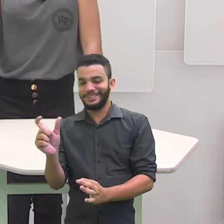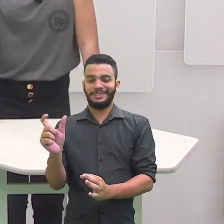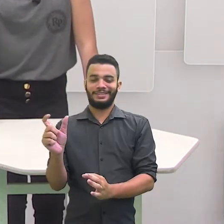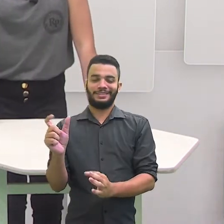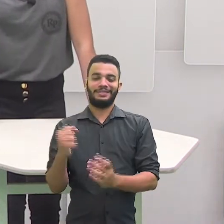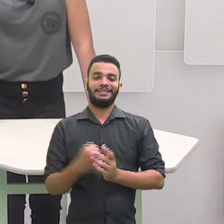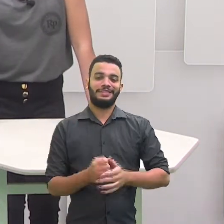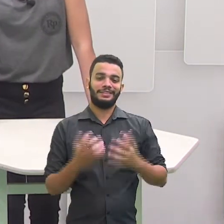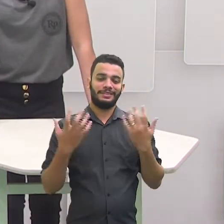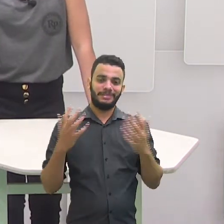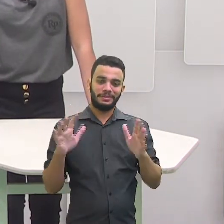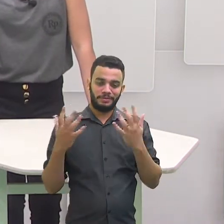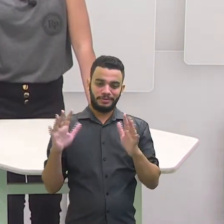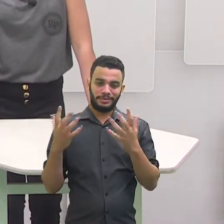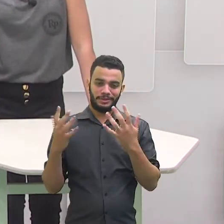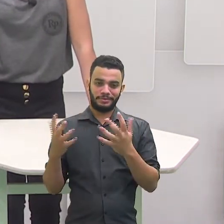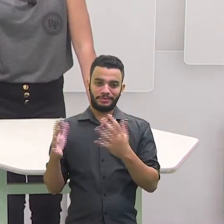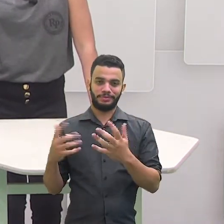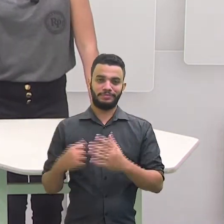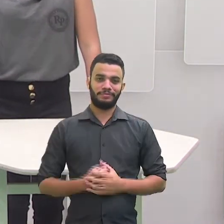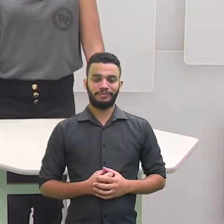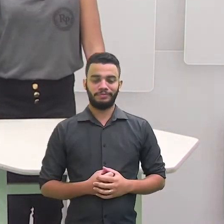Correta! Isso mesmo!